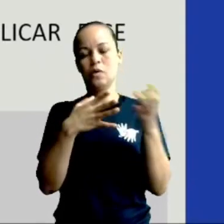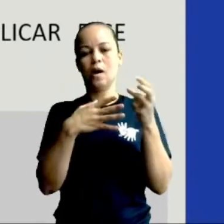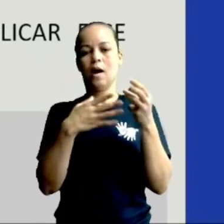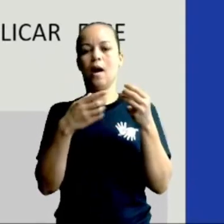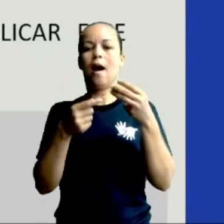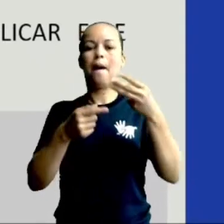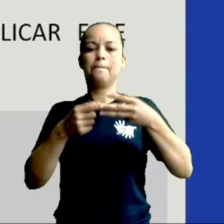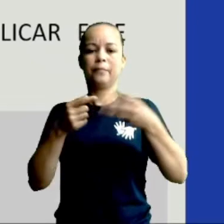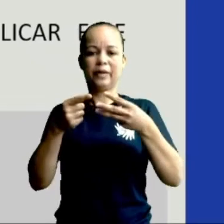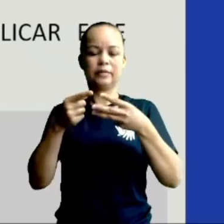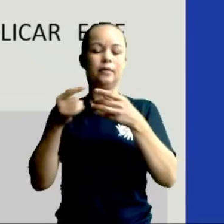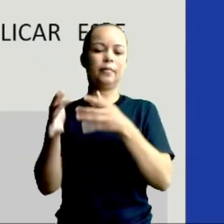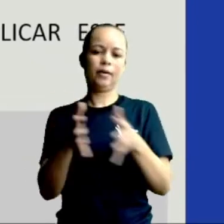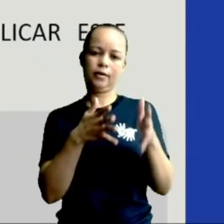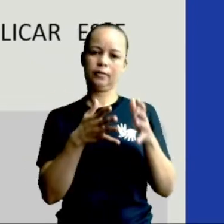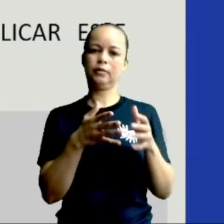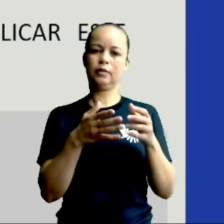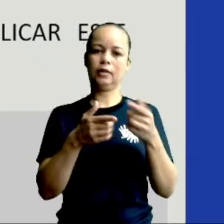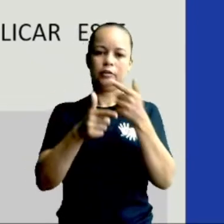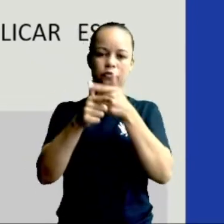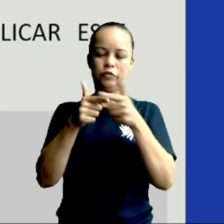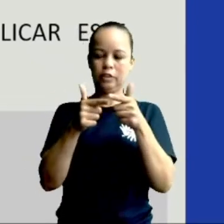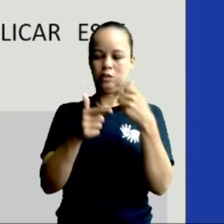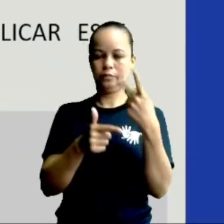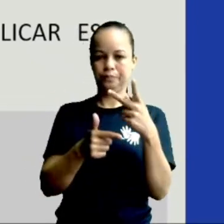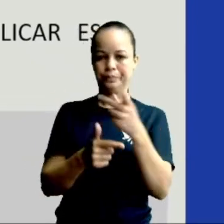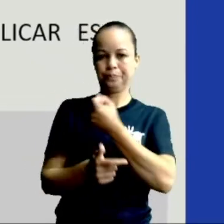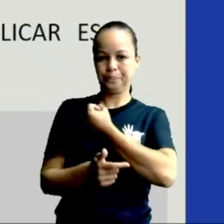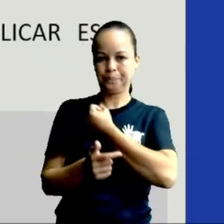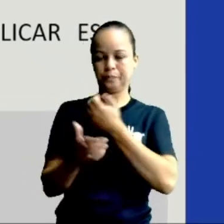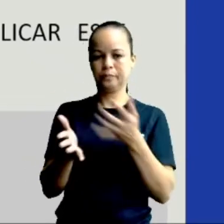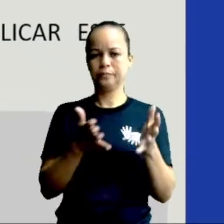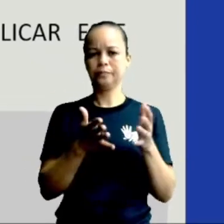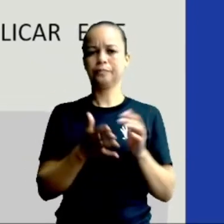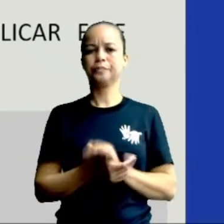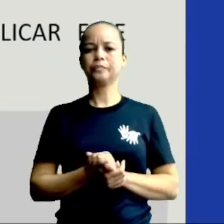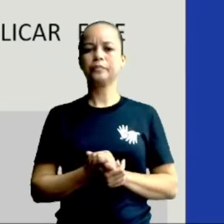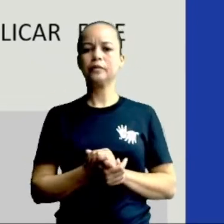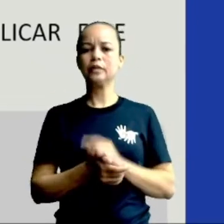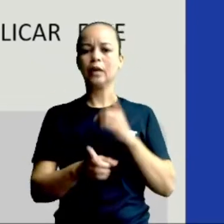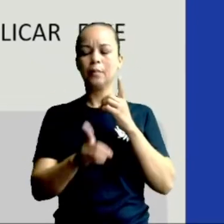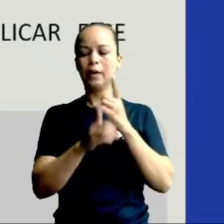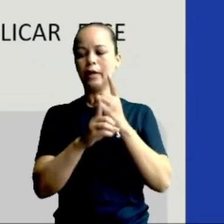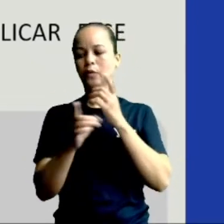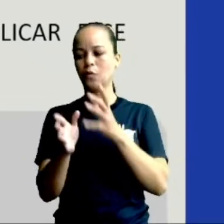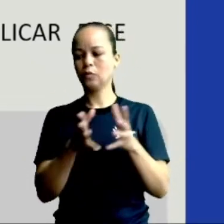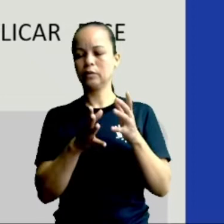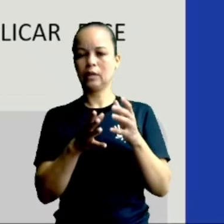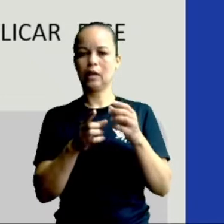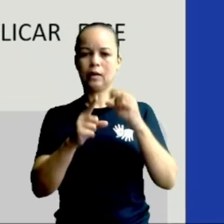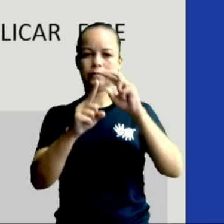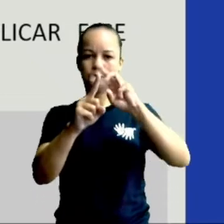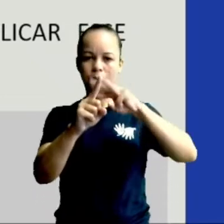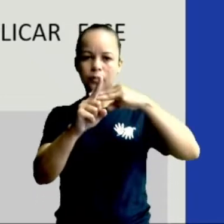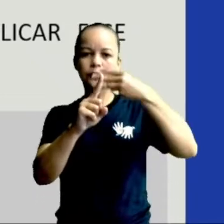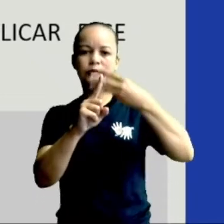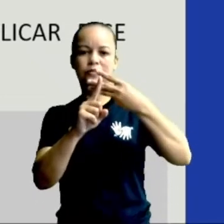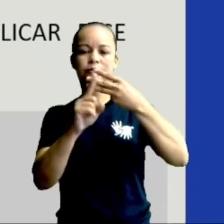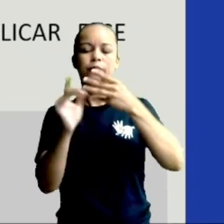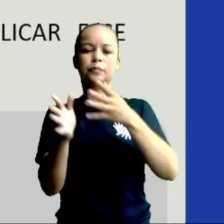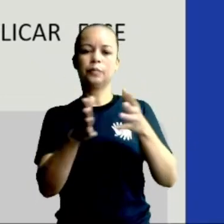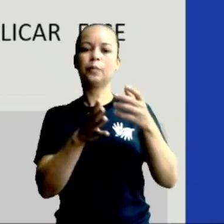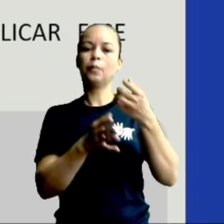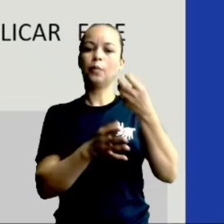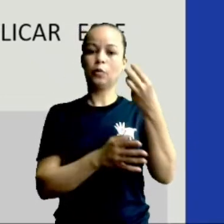ok? Então, para achar o triplo, eu multiplico por 3. Para achar a terça parte de um